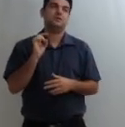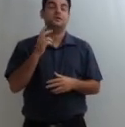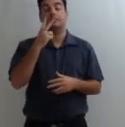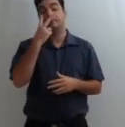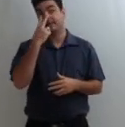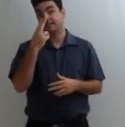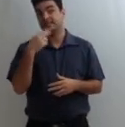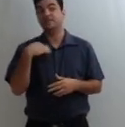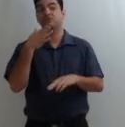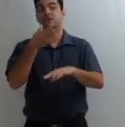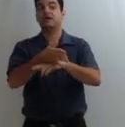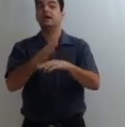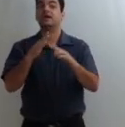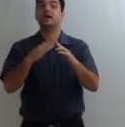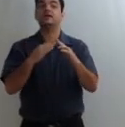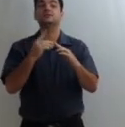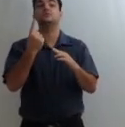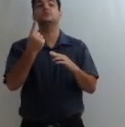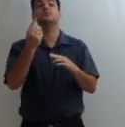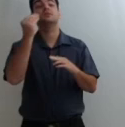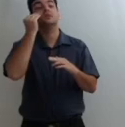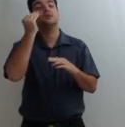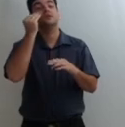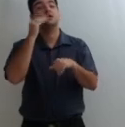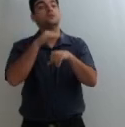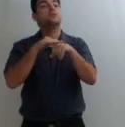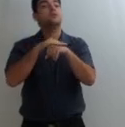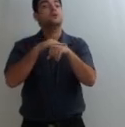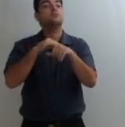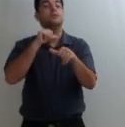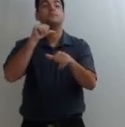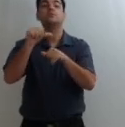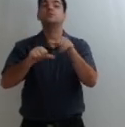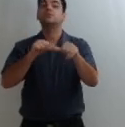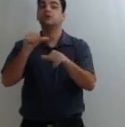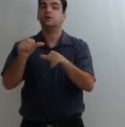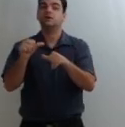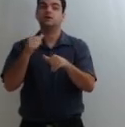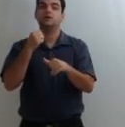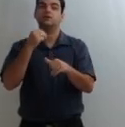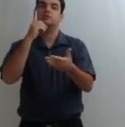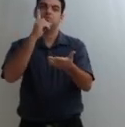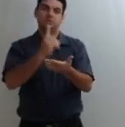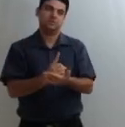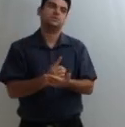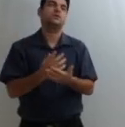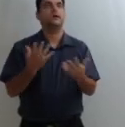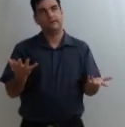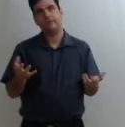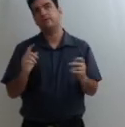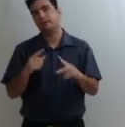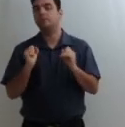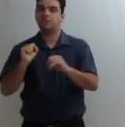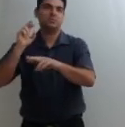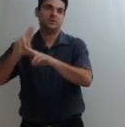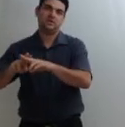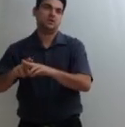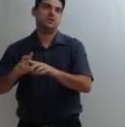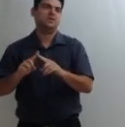das testemunhas para tentar convencê-la a mudar a versão, o que realmente justifica a prisão, mas não é nada também de